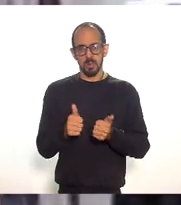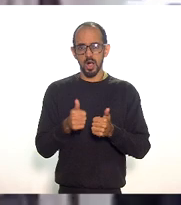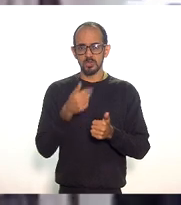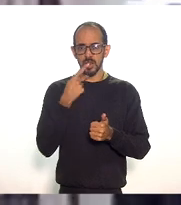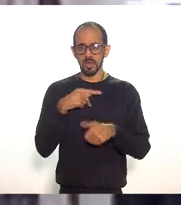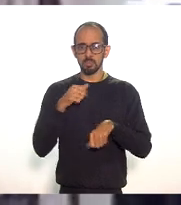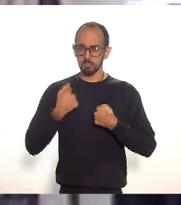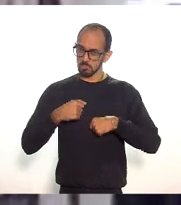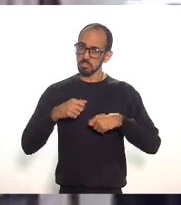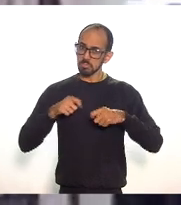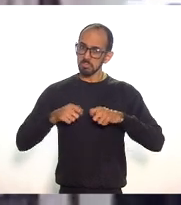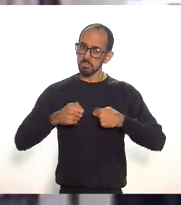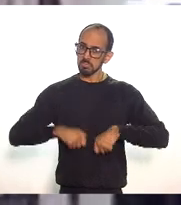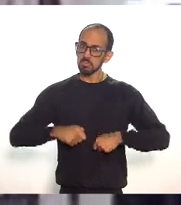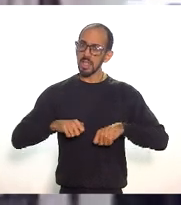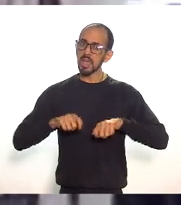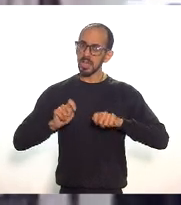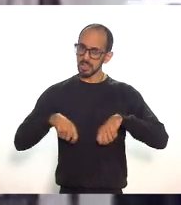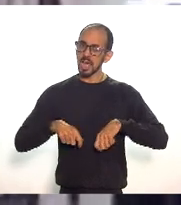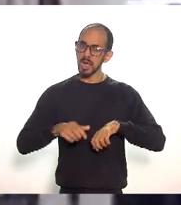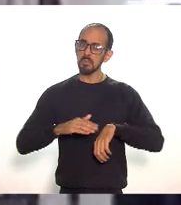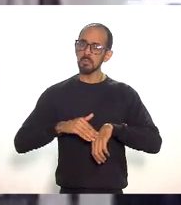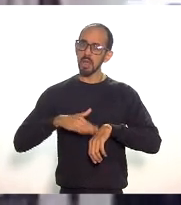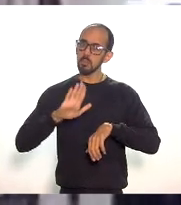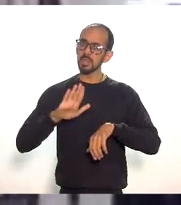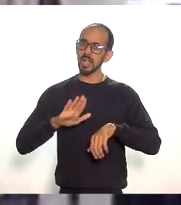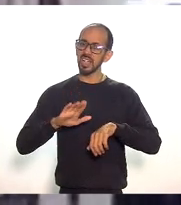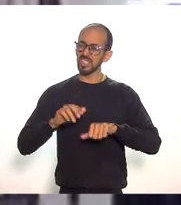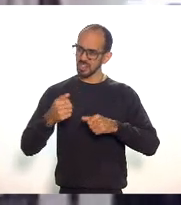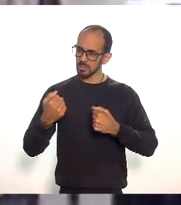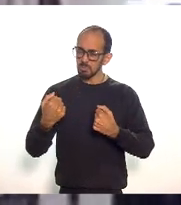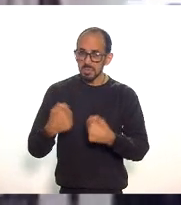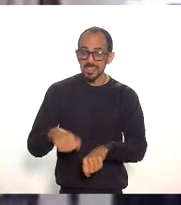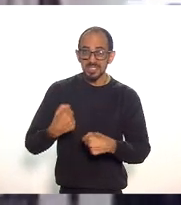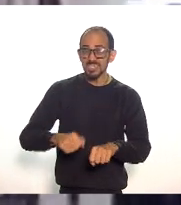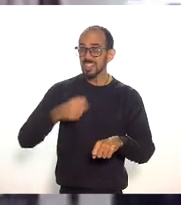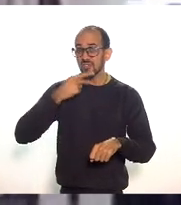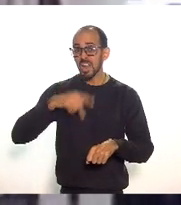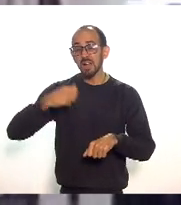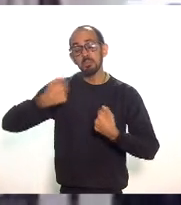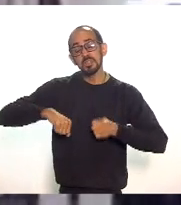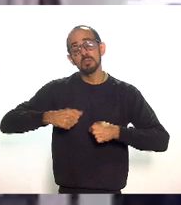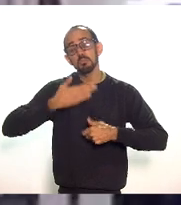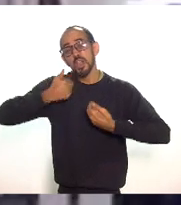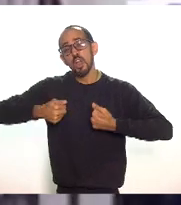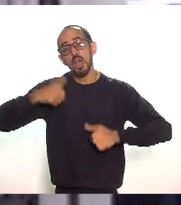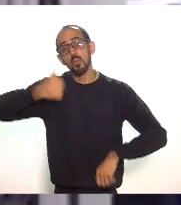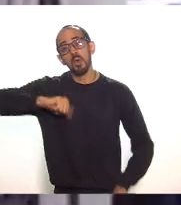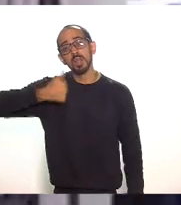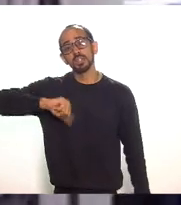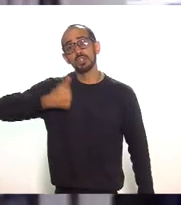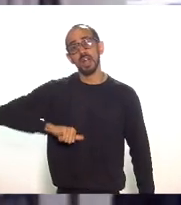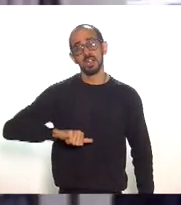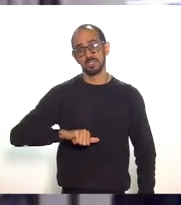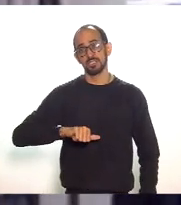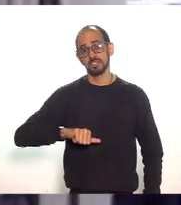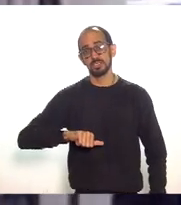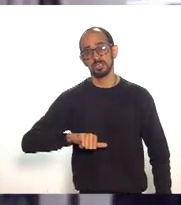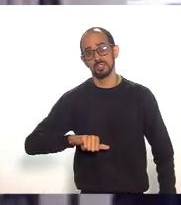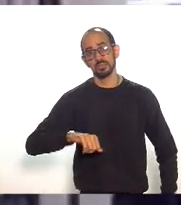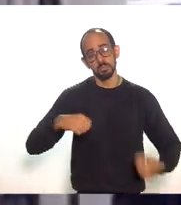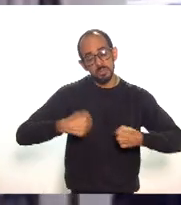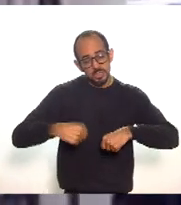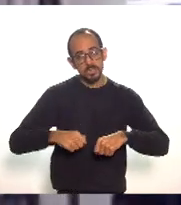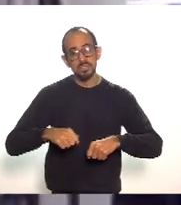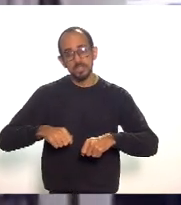aumento solicitado pelas empresas. Ele tem que defender exatamente a qualidade do serviço que tem que deva ser